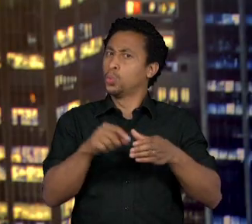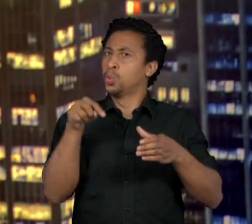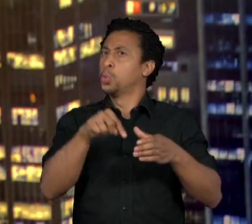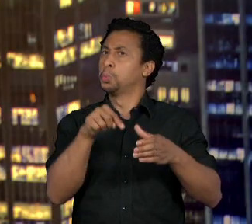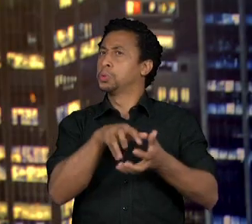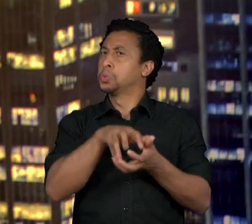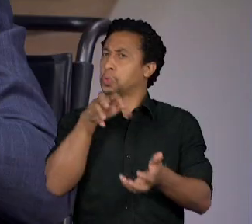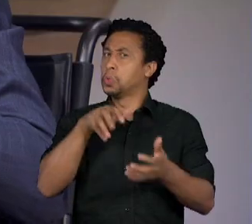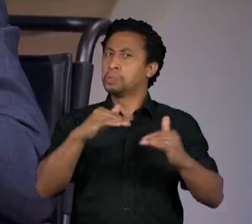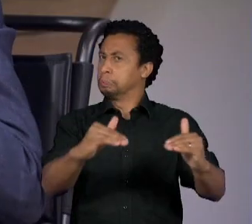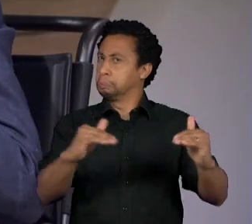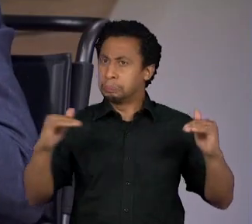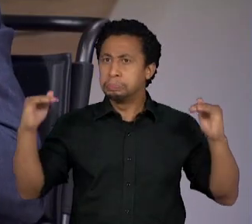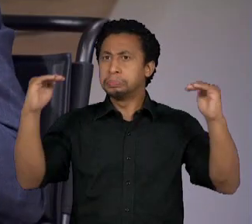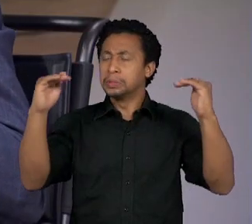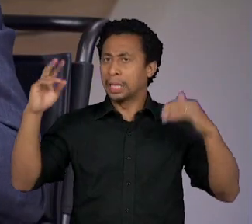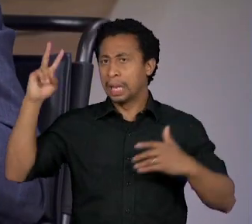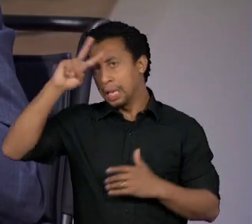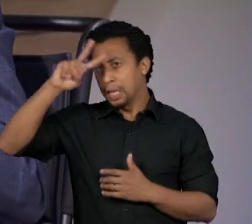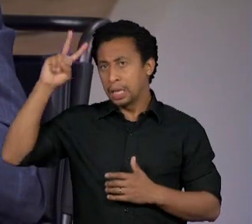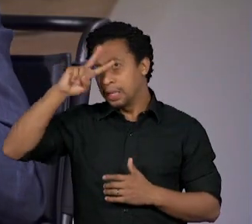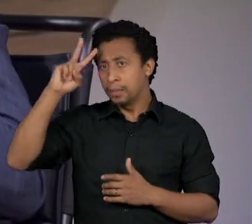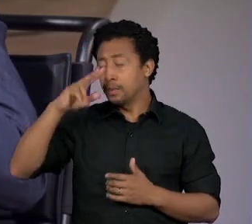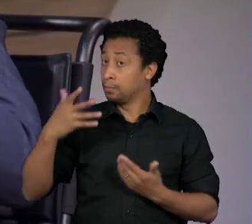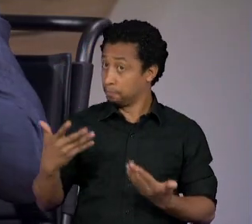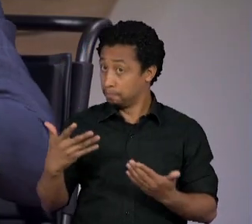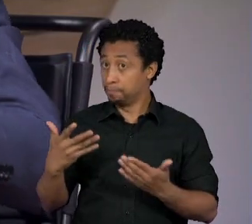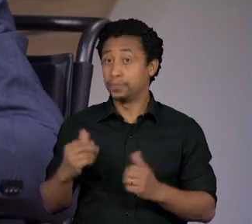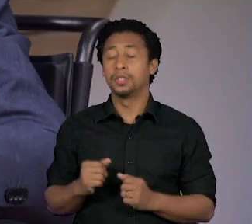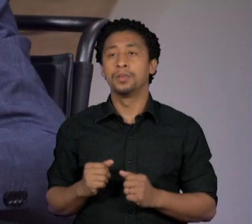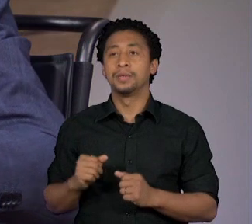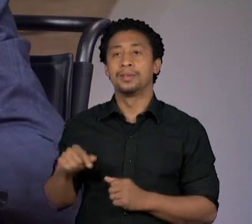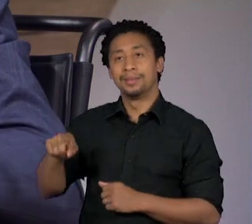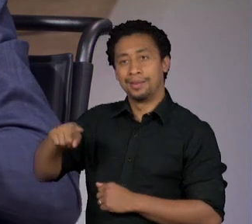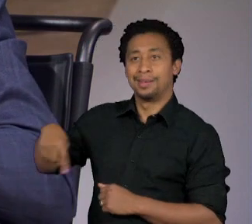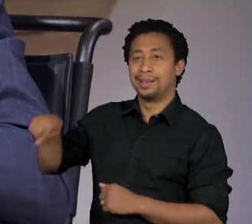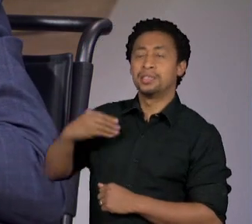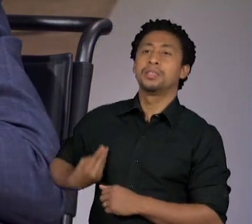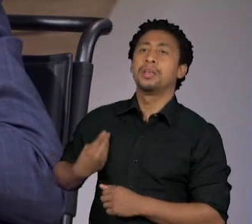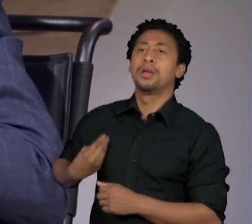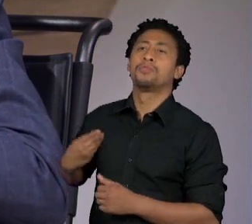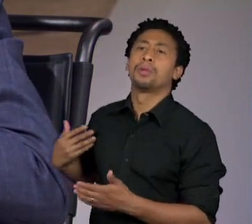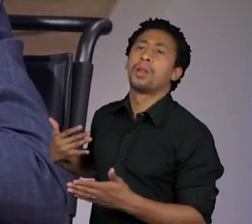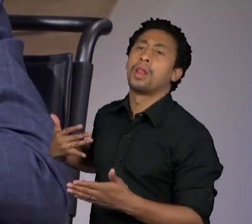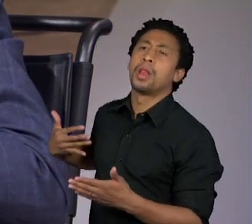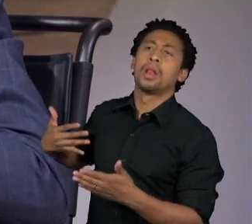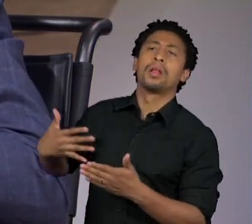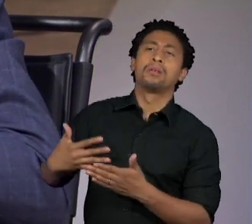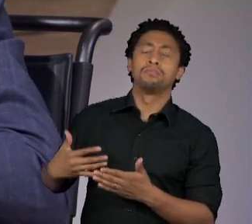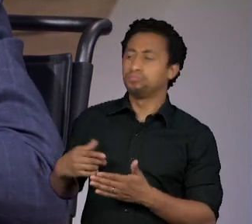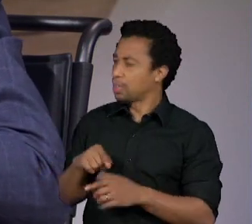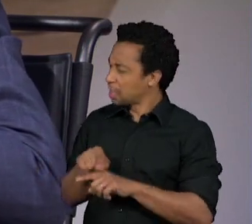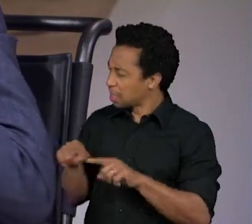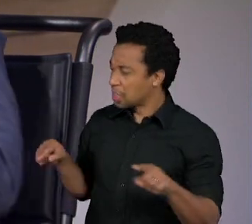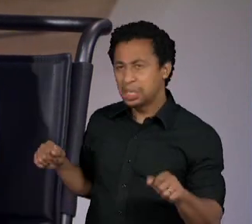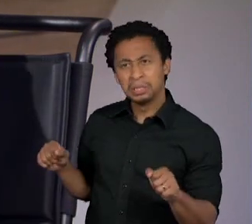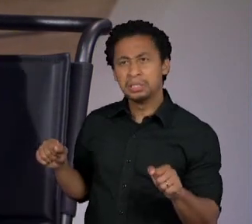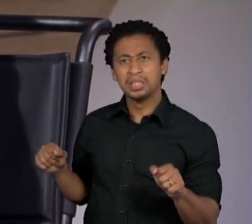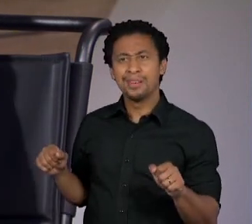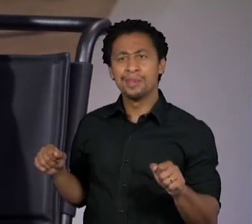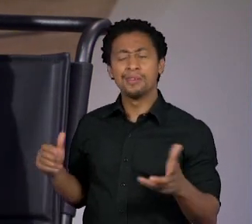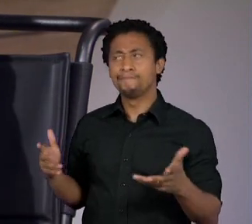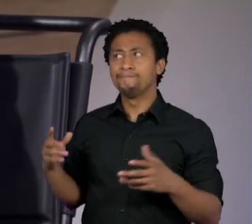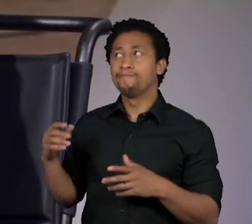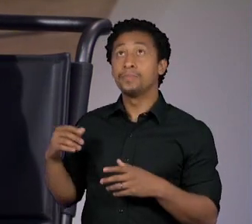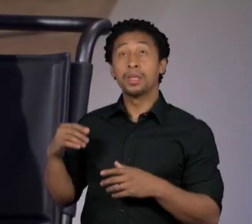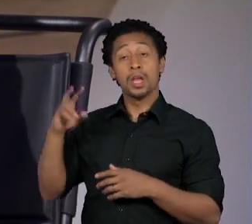capacidade muito superior. Do ponto de vista da história de vida deles, eles nunca se destacaram no sentido que sentiam que a memória